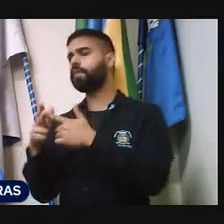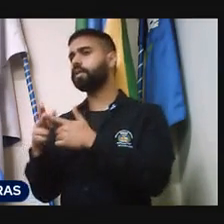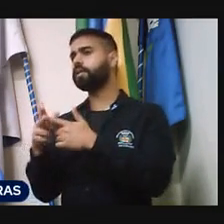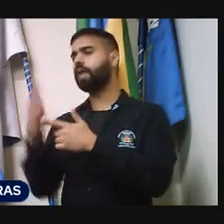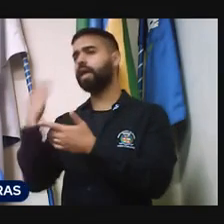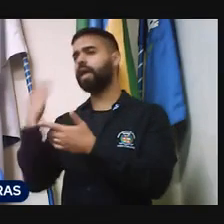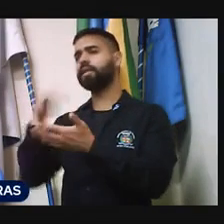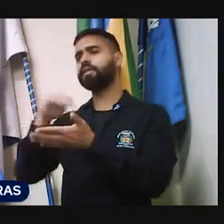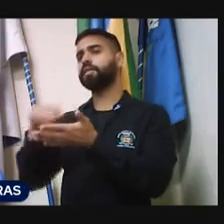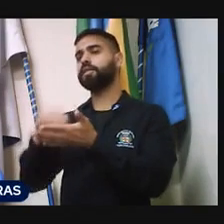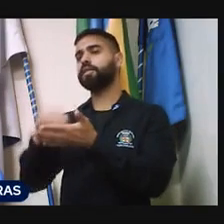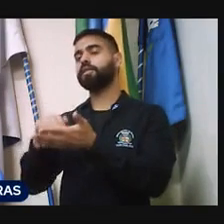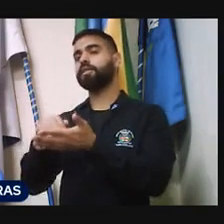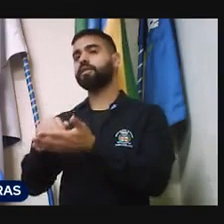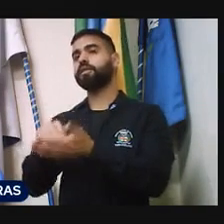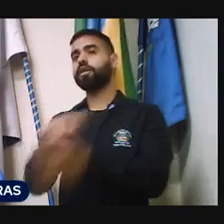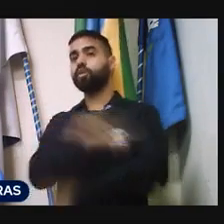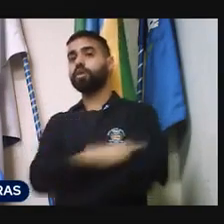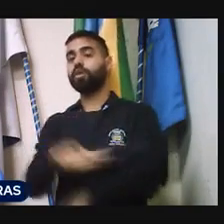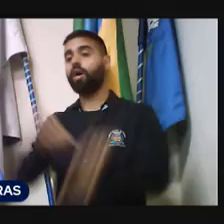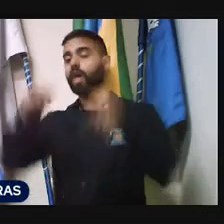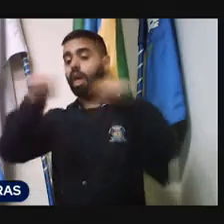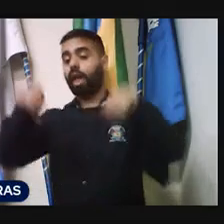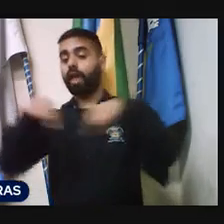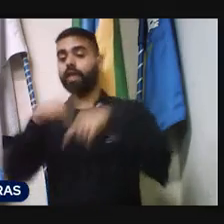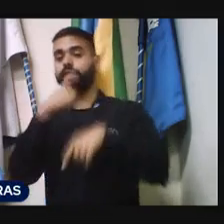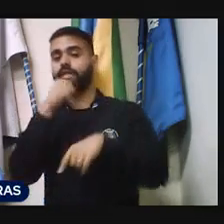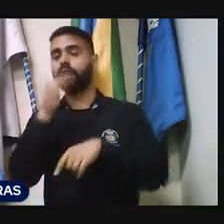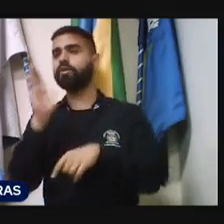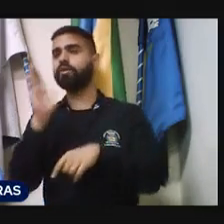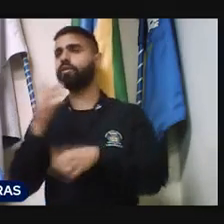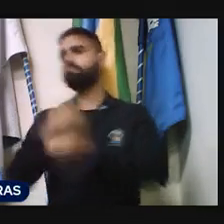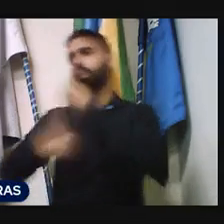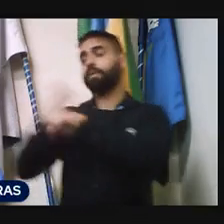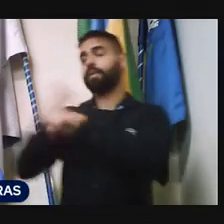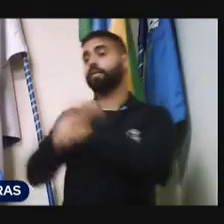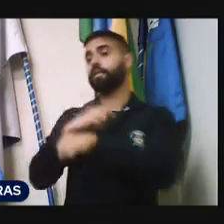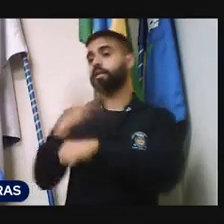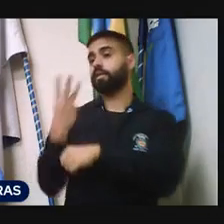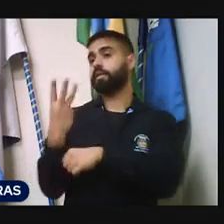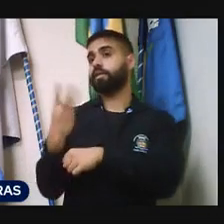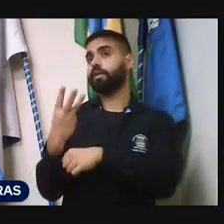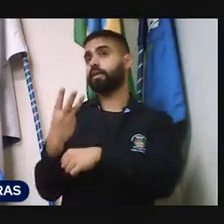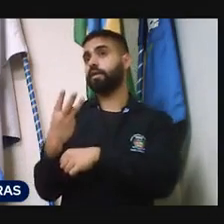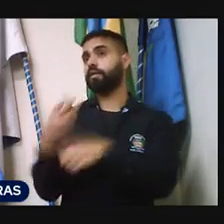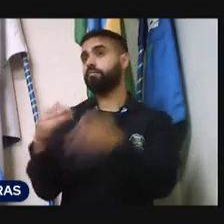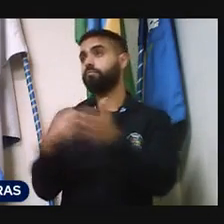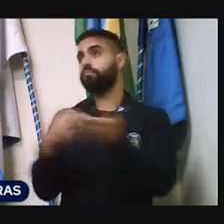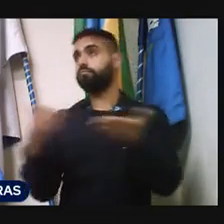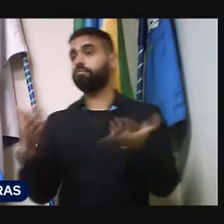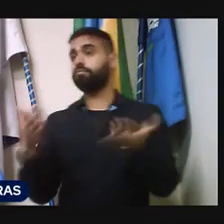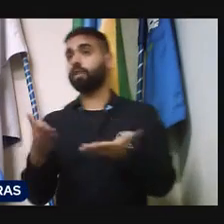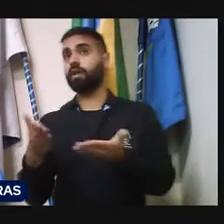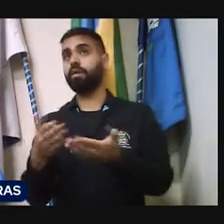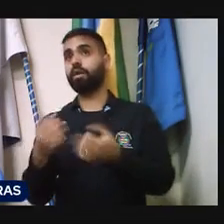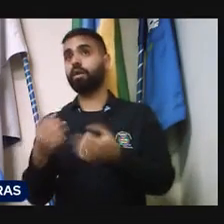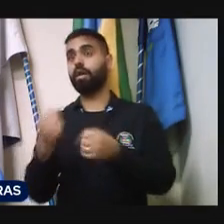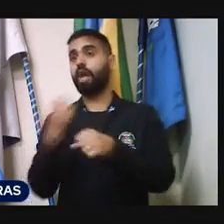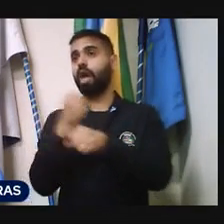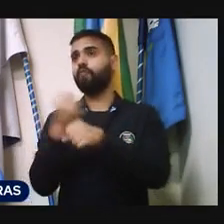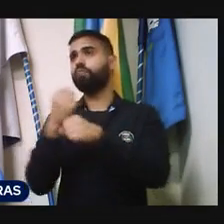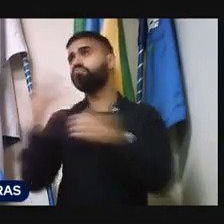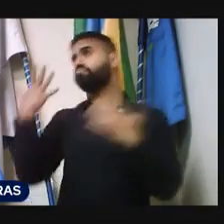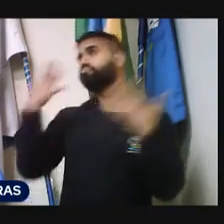secretária de educação as caixas de águas estão lá Desde o ano passado três caixas d'água e até agora não foi instalada a reforma da